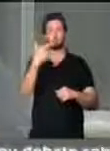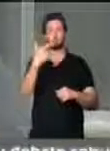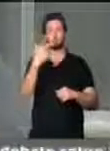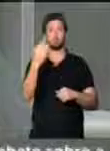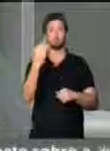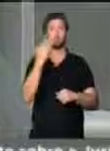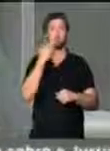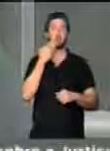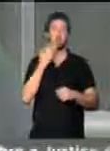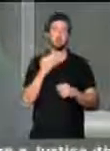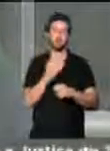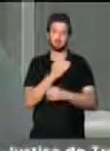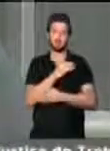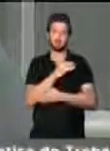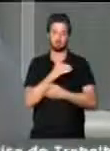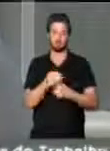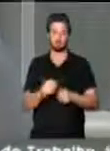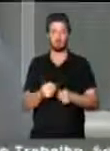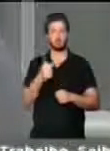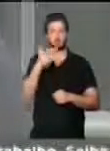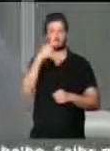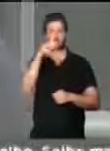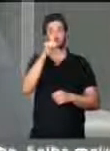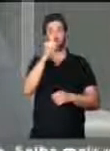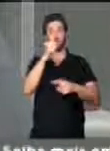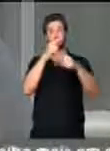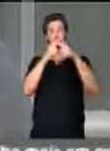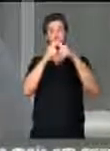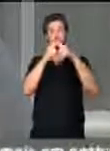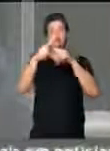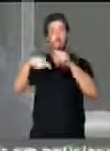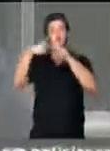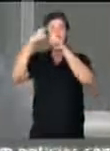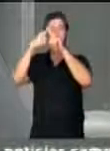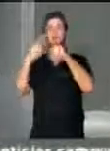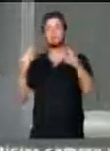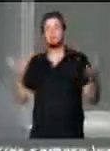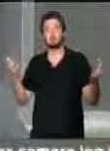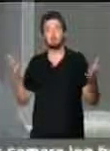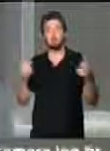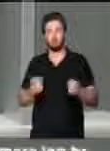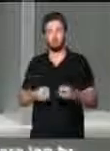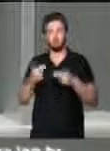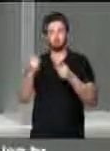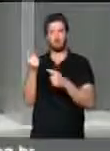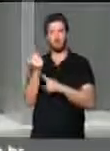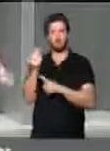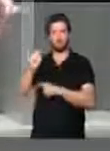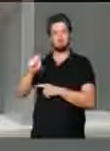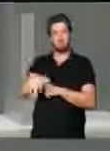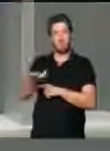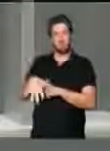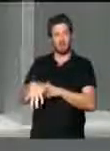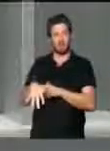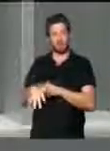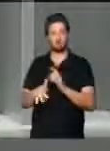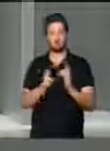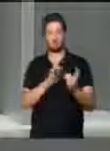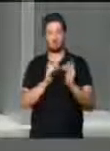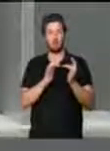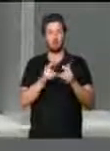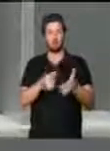92 bilhões, 28 vezes mais. Ou seja, se vende a preço de banana, ou se articula